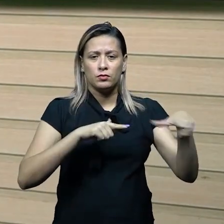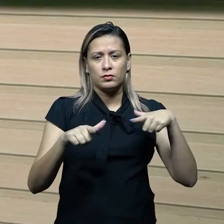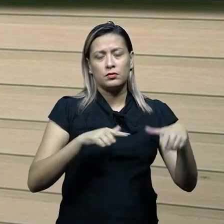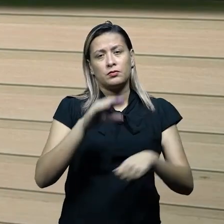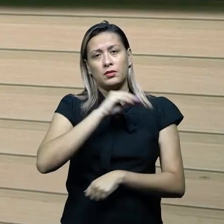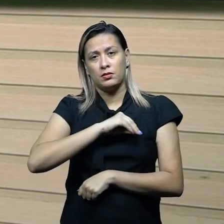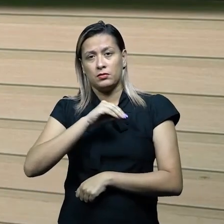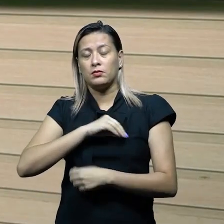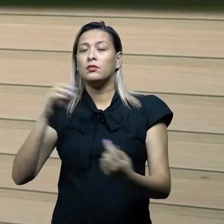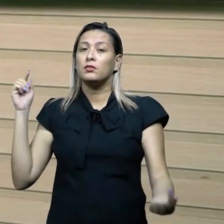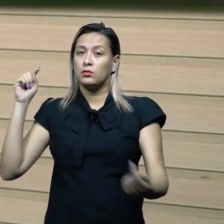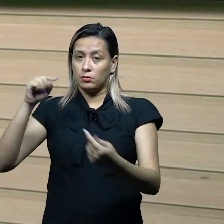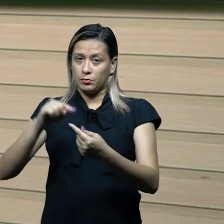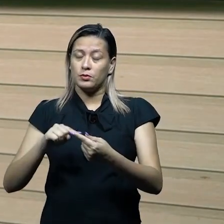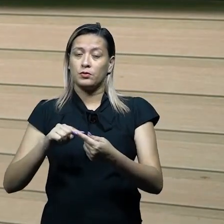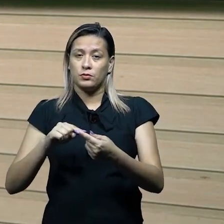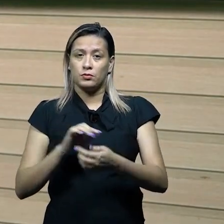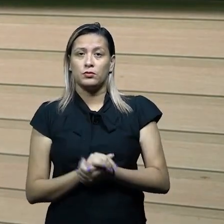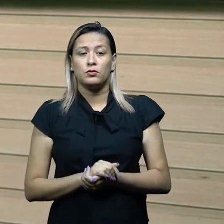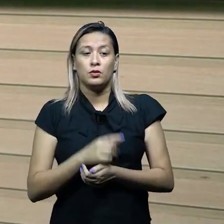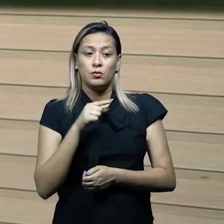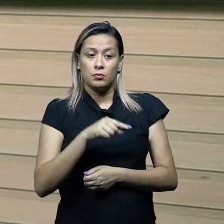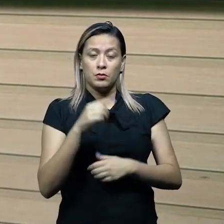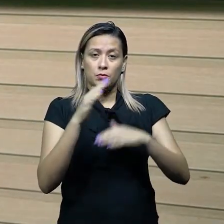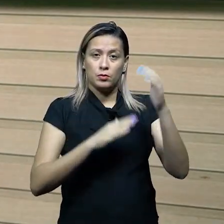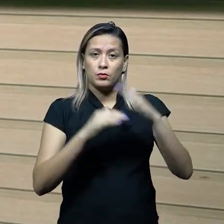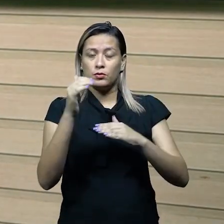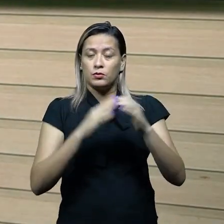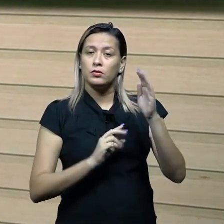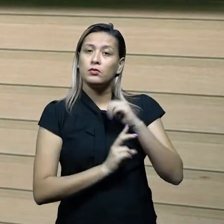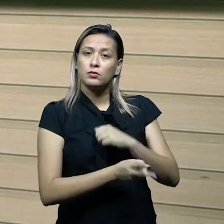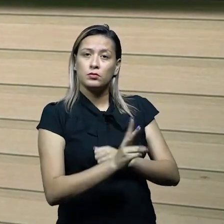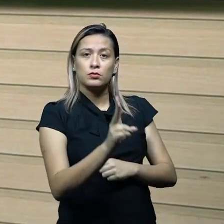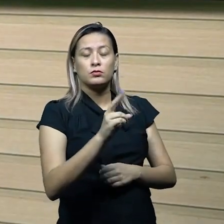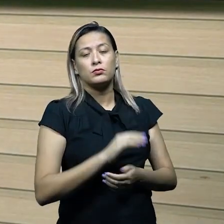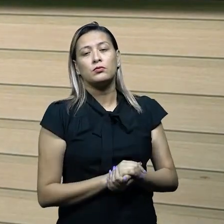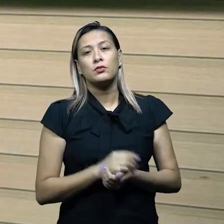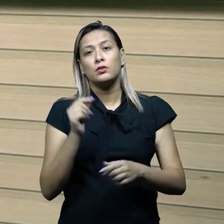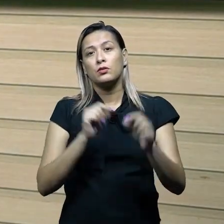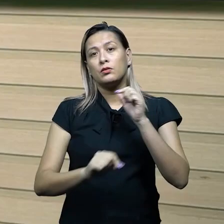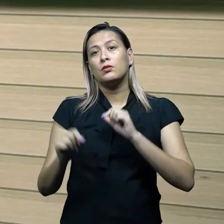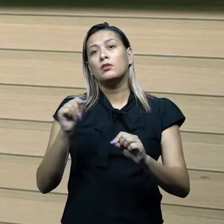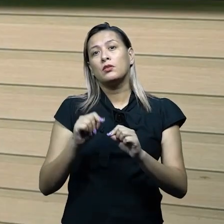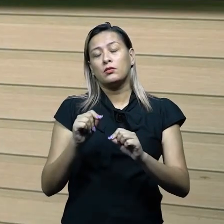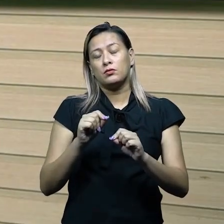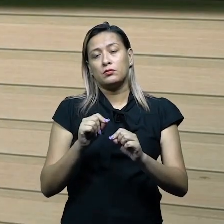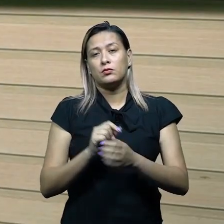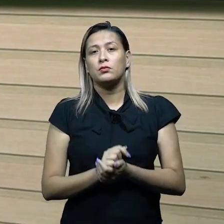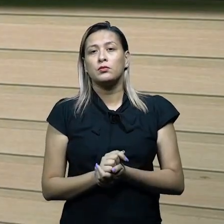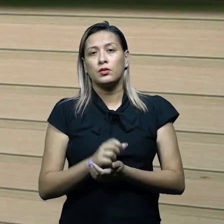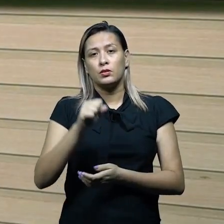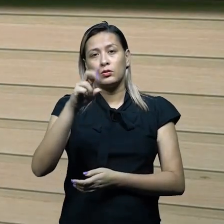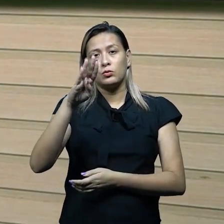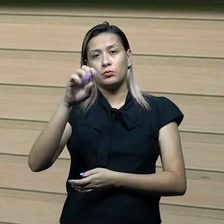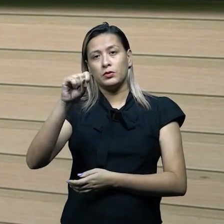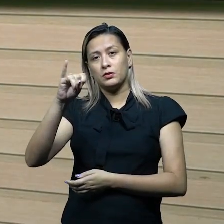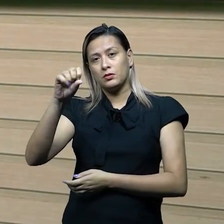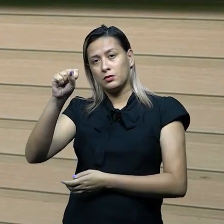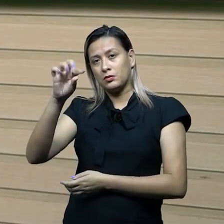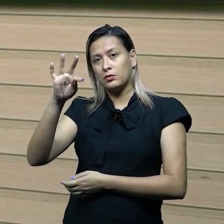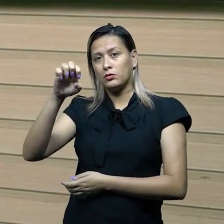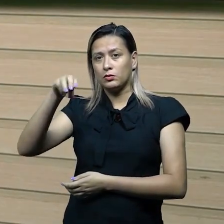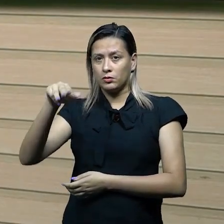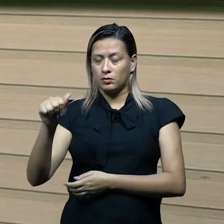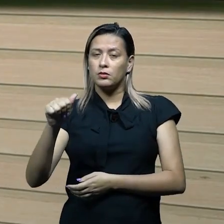já é provado através de estudo que ele tem esse objetivo de reter esses talentos, de manter. Então, ele é considerado como subsistema de